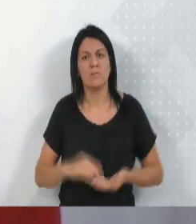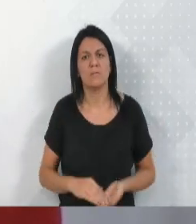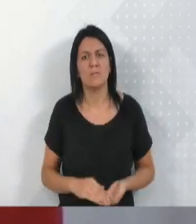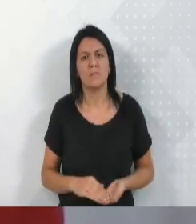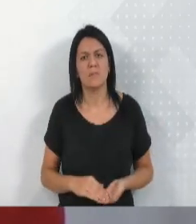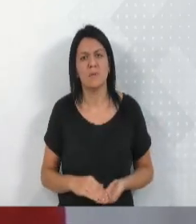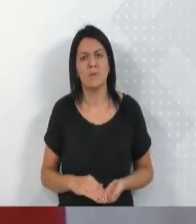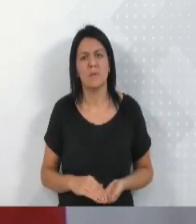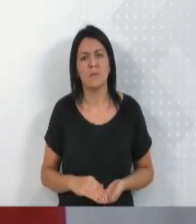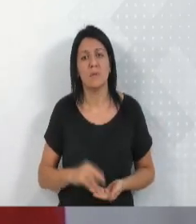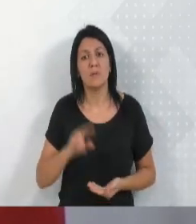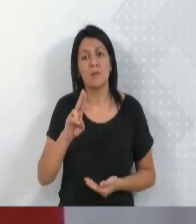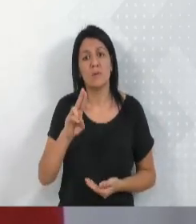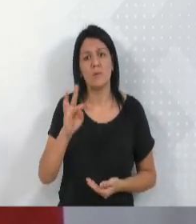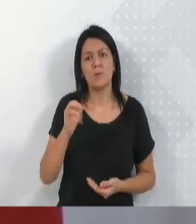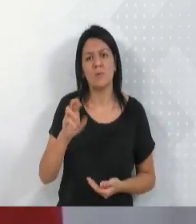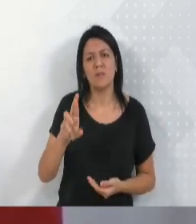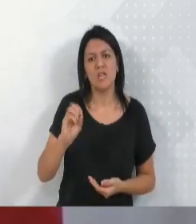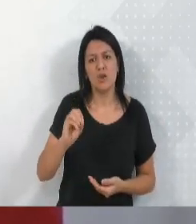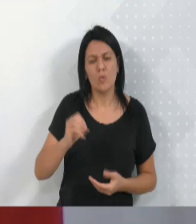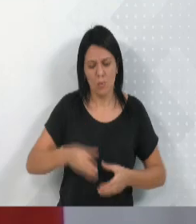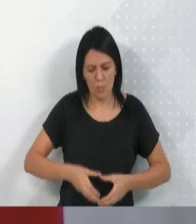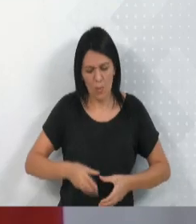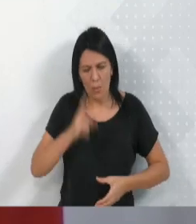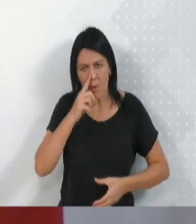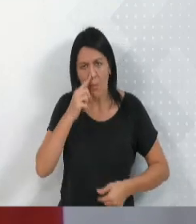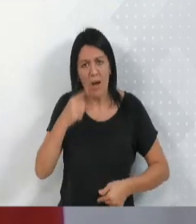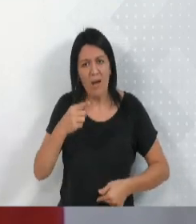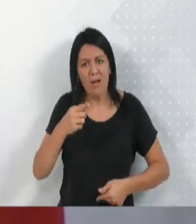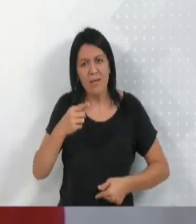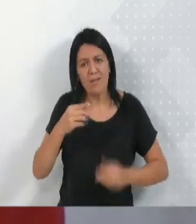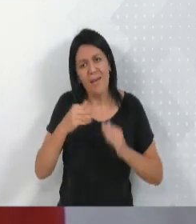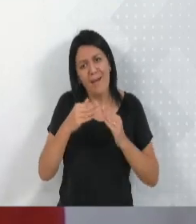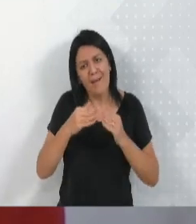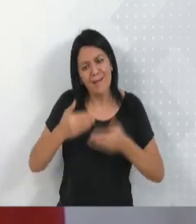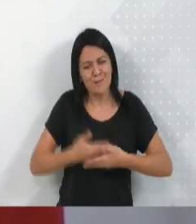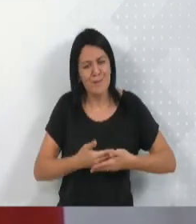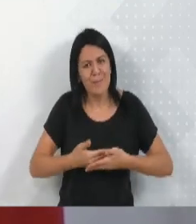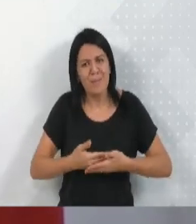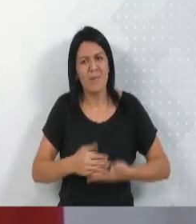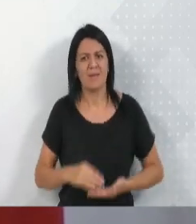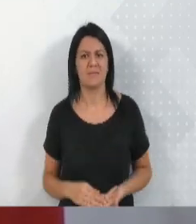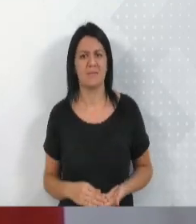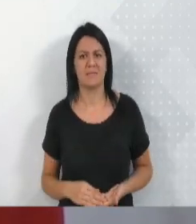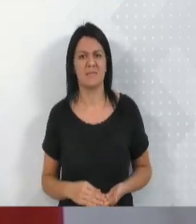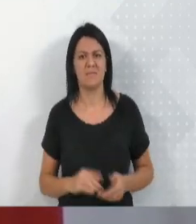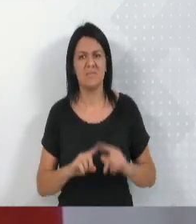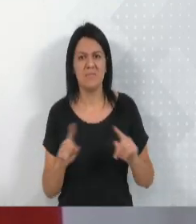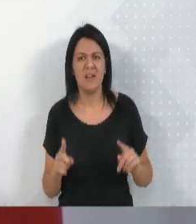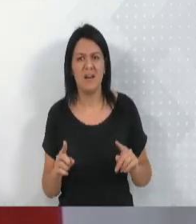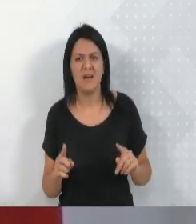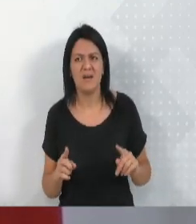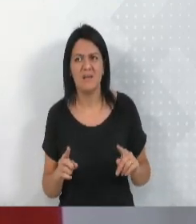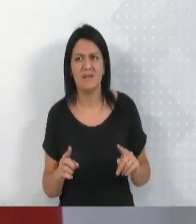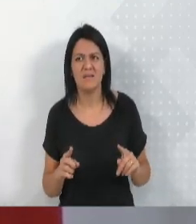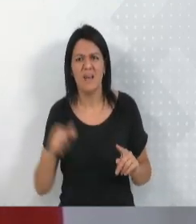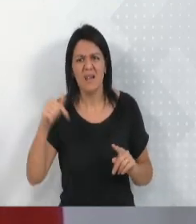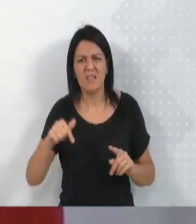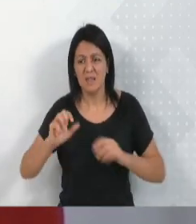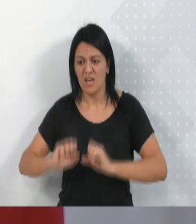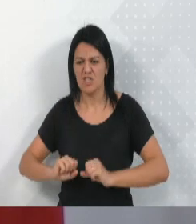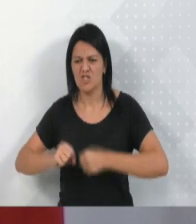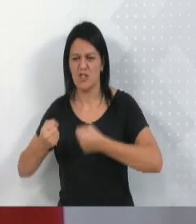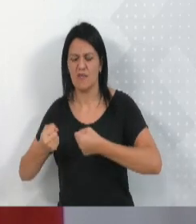da mãe dele é o legítimo lar dele. A gente defende a inviolabilidade do lar e da propriedade privada. E a gente